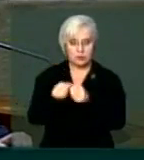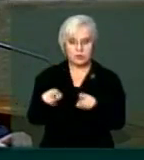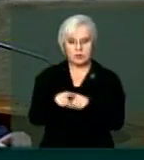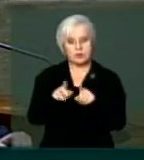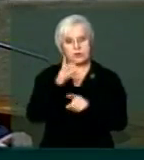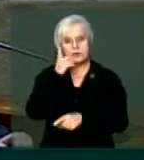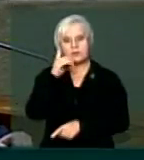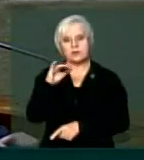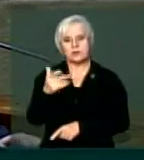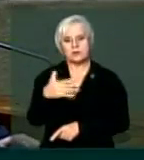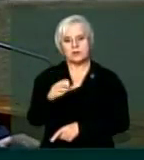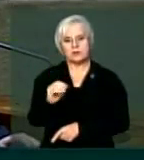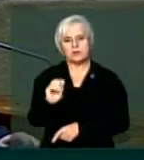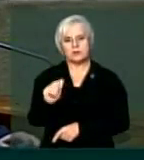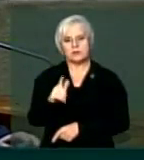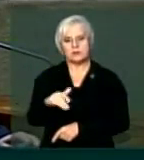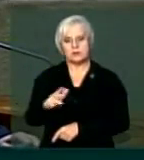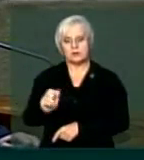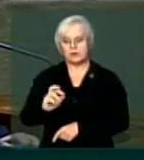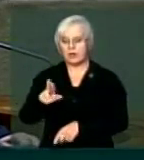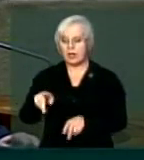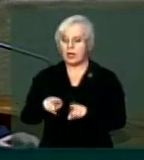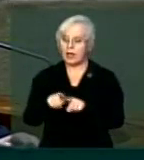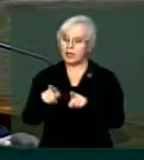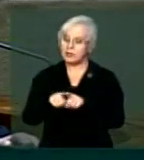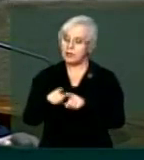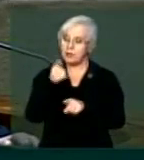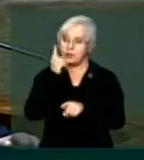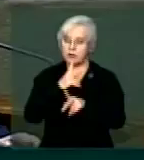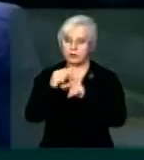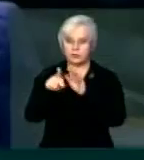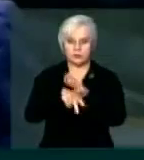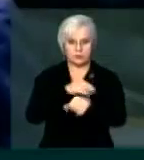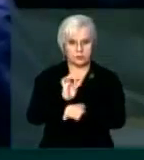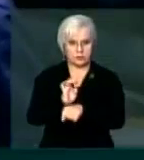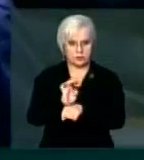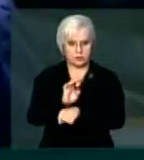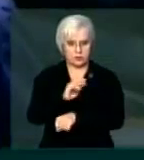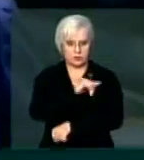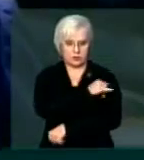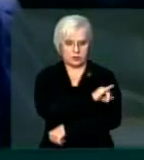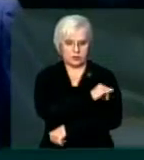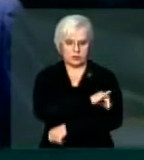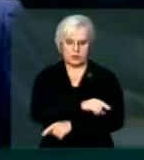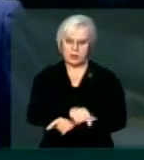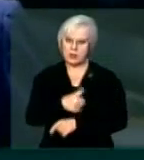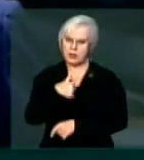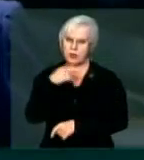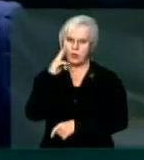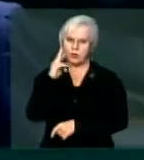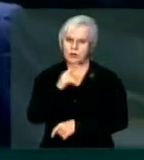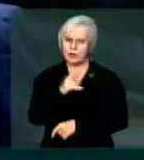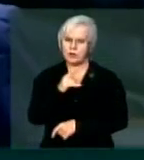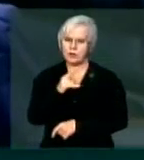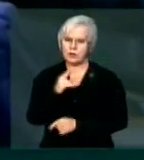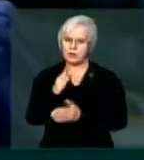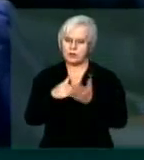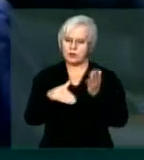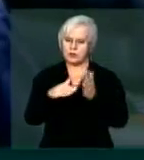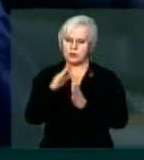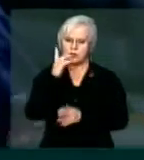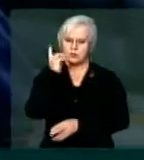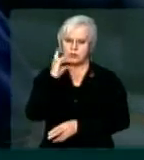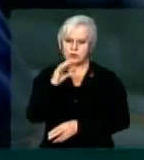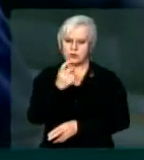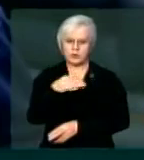deputado Chico Alencar, muito bem sufragado no Rio de Janeiro. Eu não escutei bem o final do que o deputado Chico Alencar